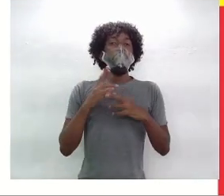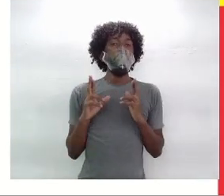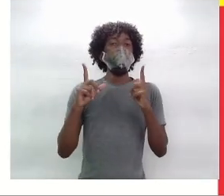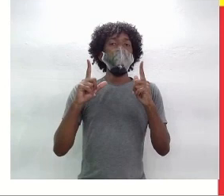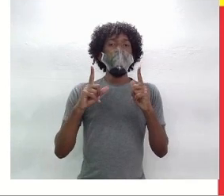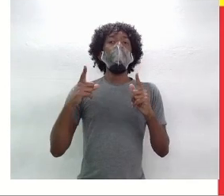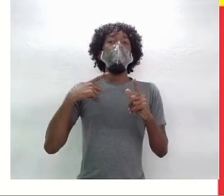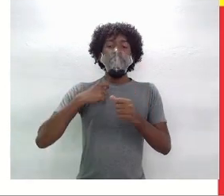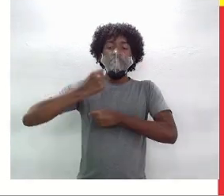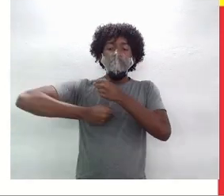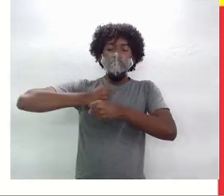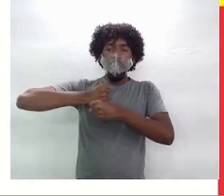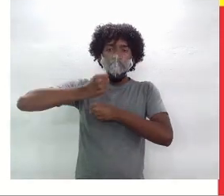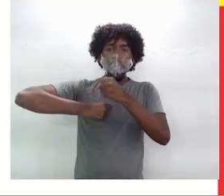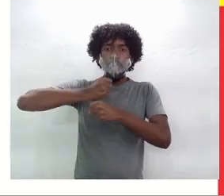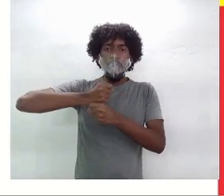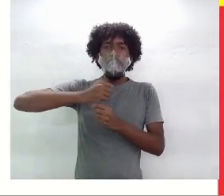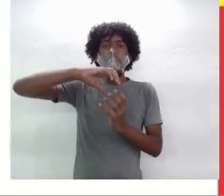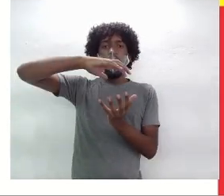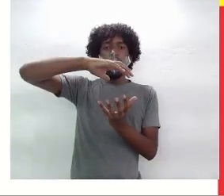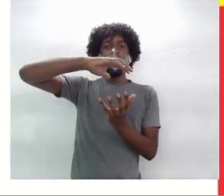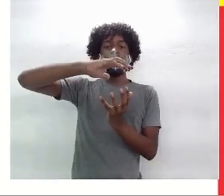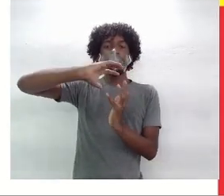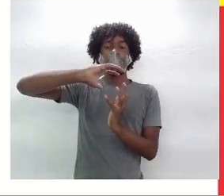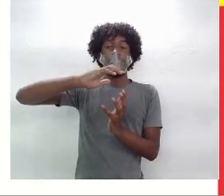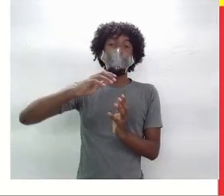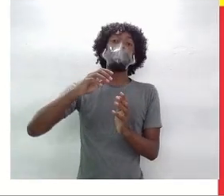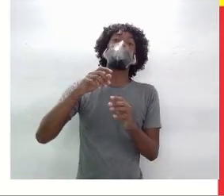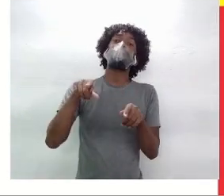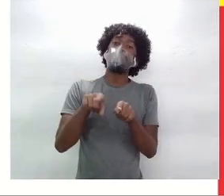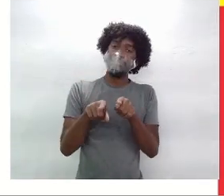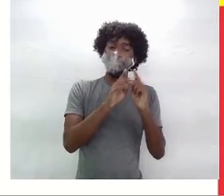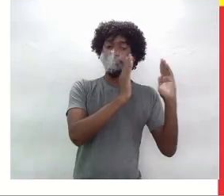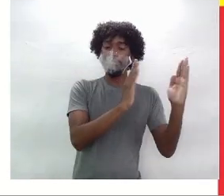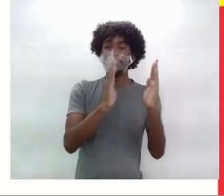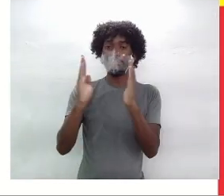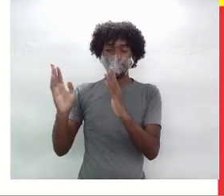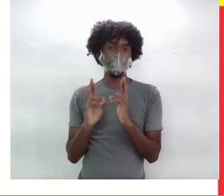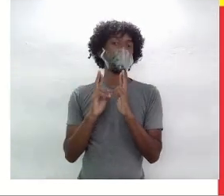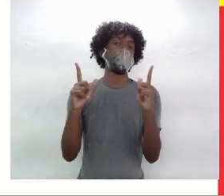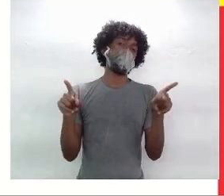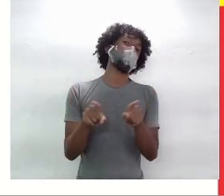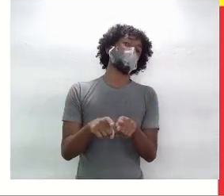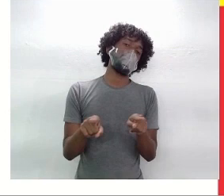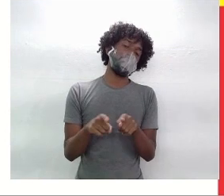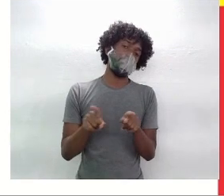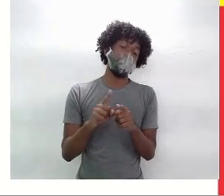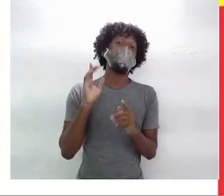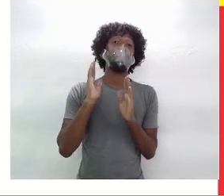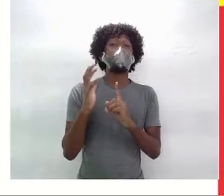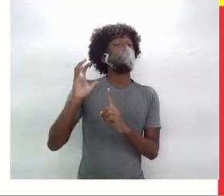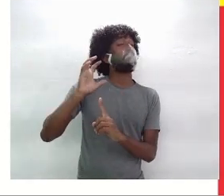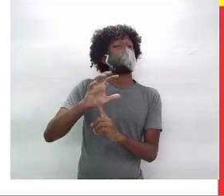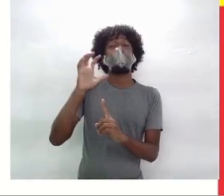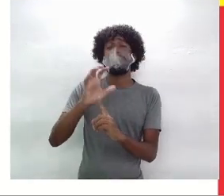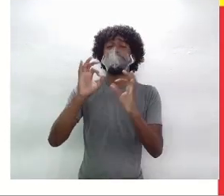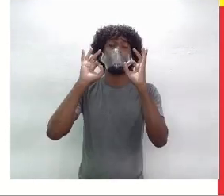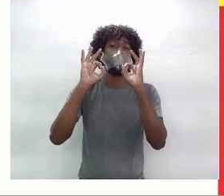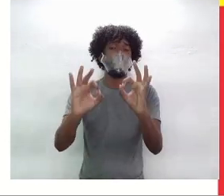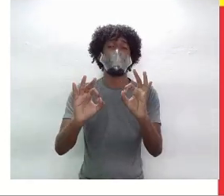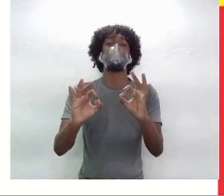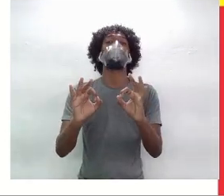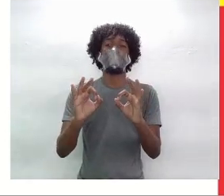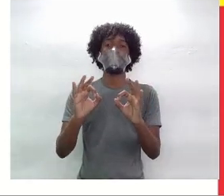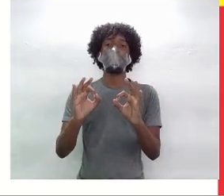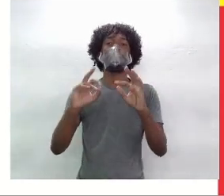do ano, elas são bem diferentes também, que influencia bastante na